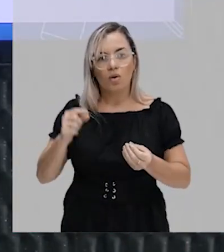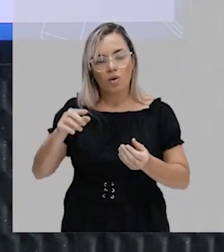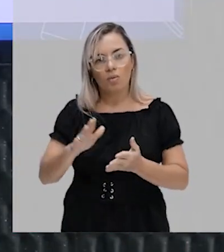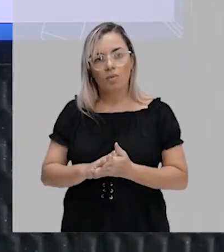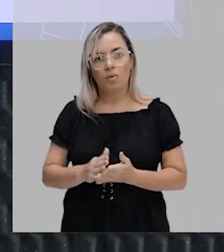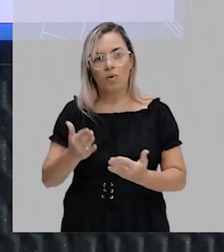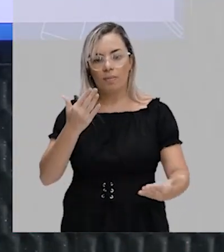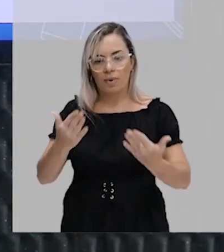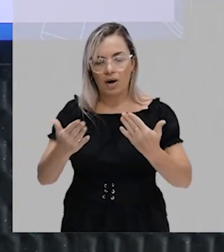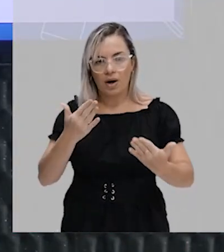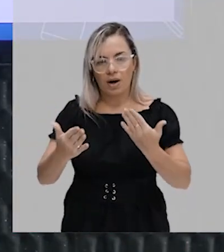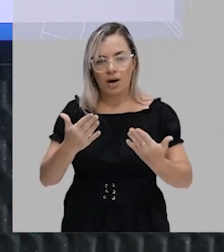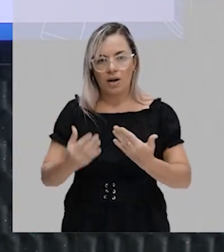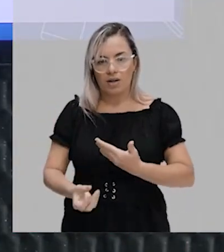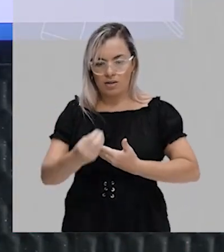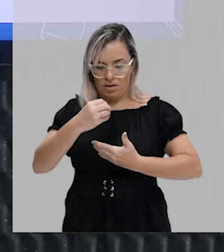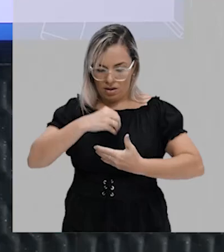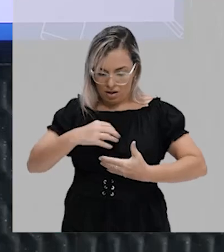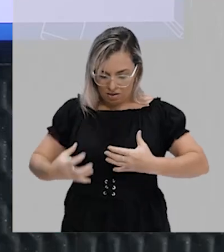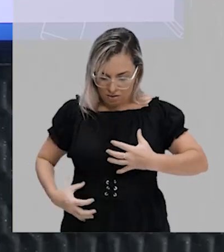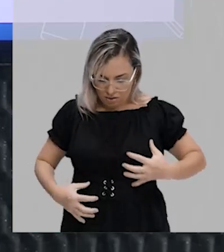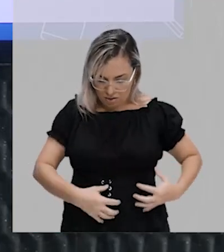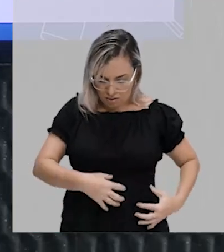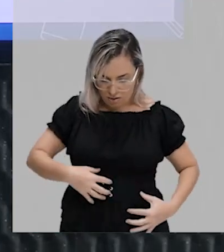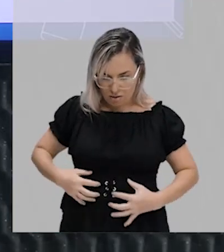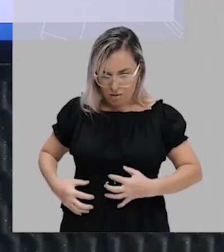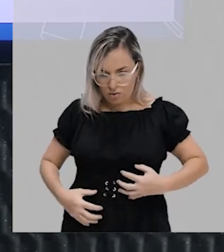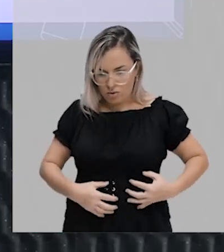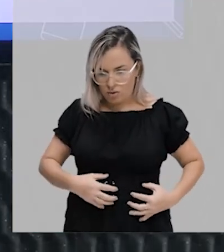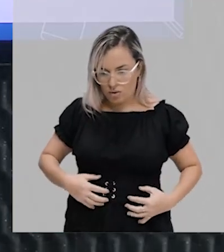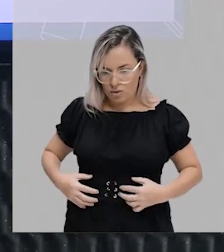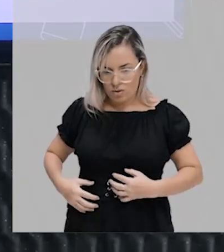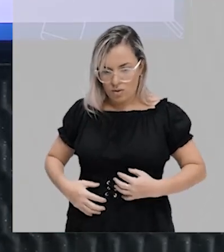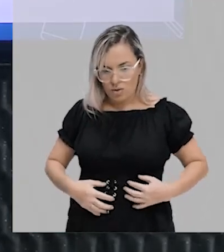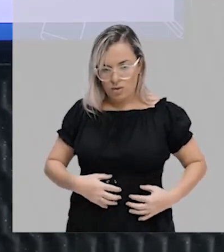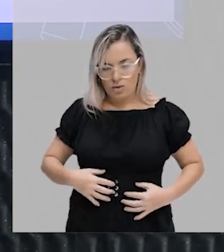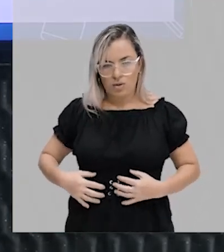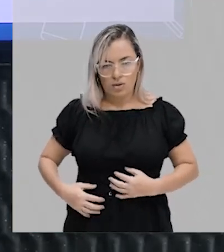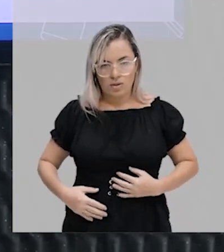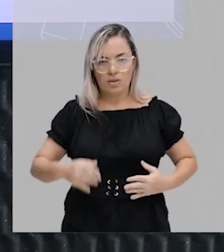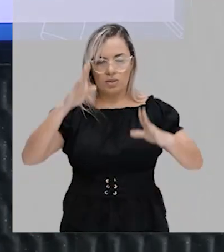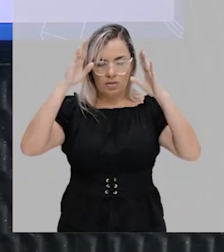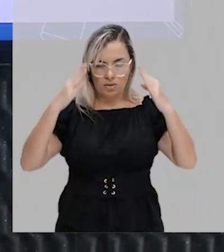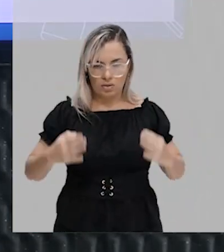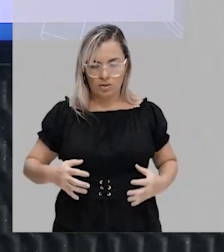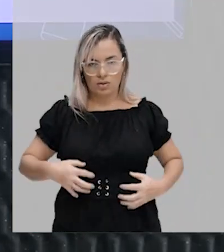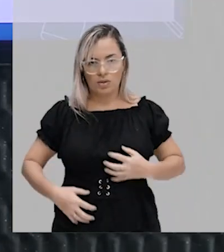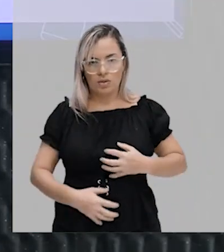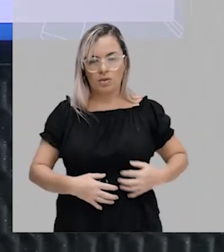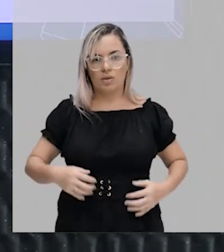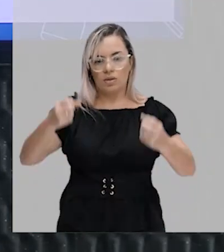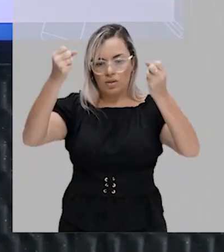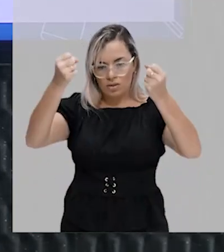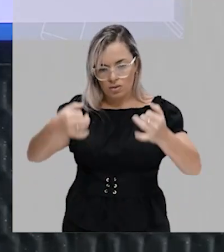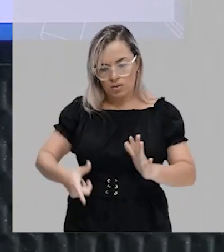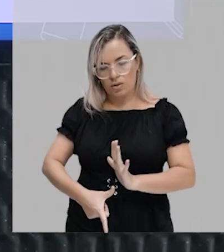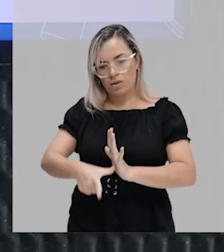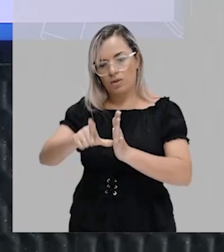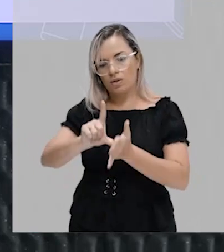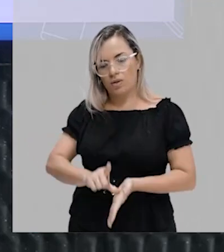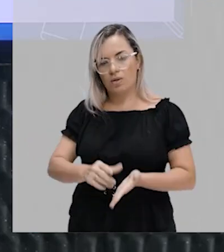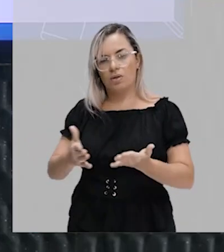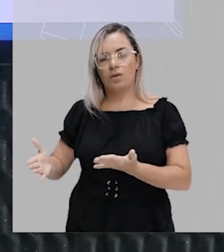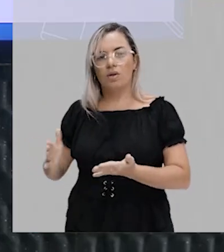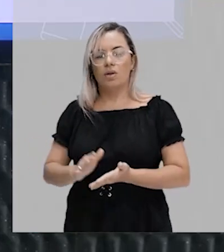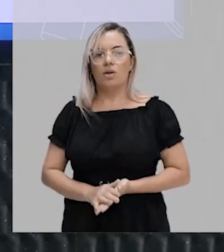corpo humano. A visão organicista de sociedade está presente nessa análise, conforme eu disse anteriormente.